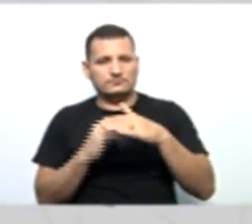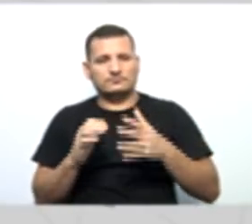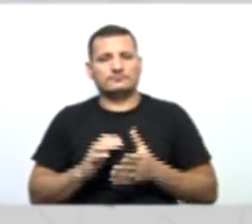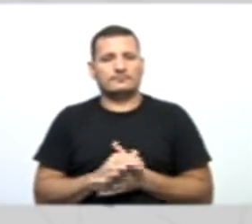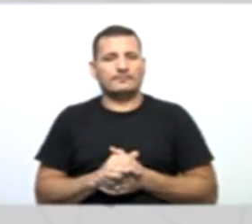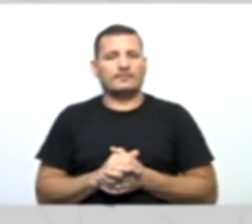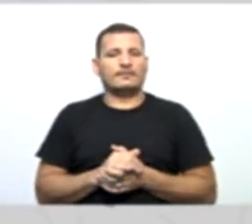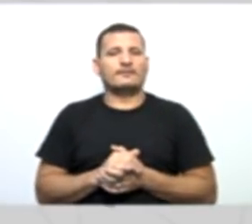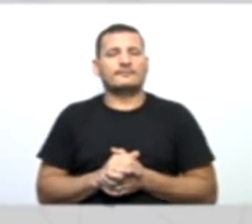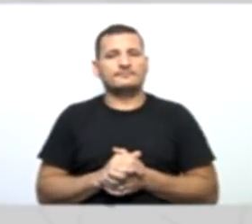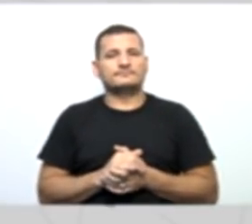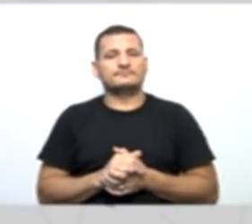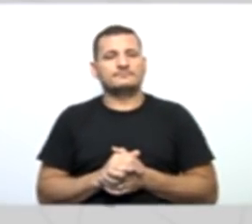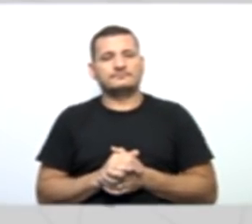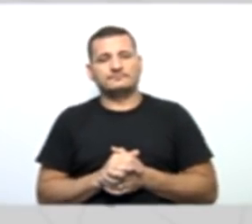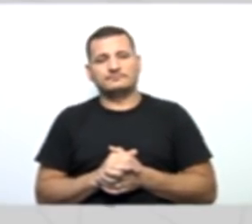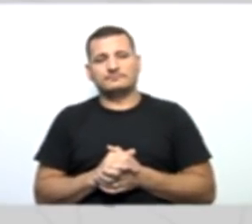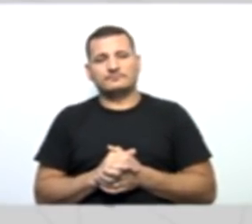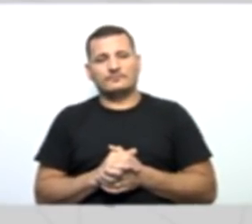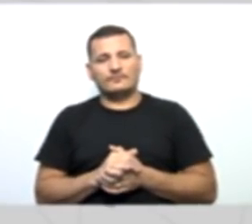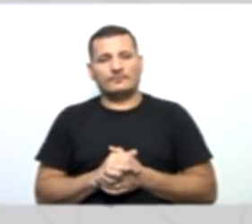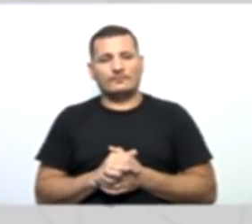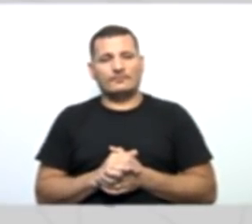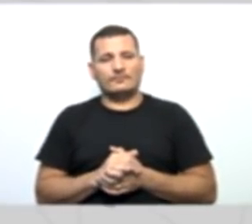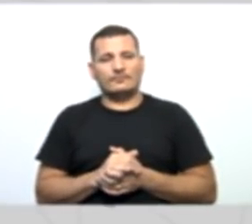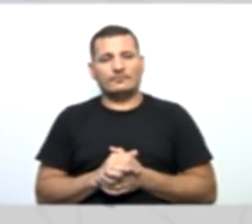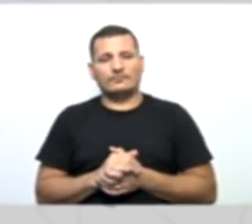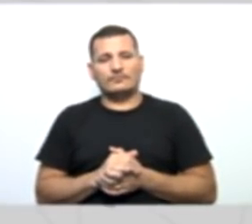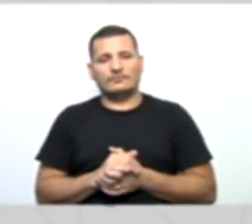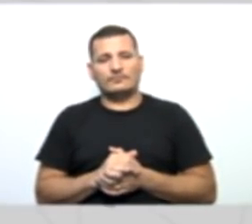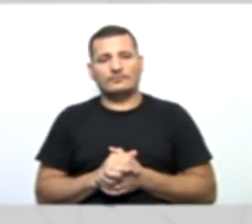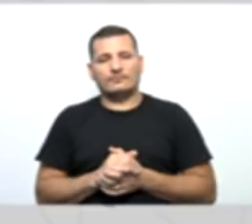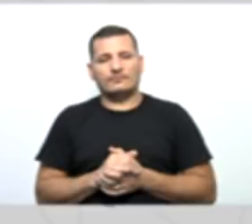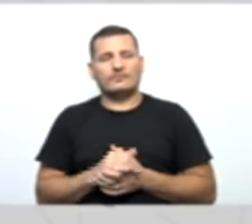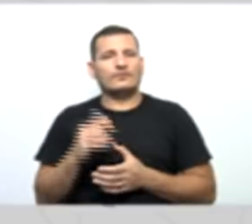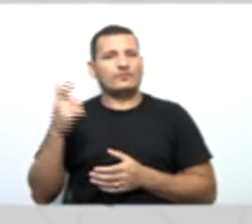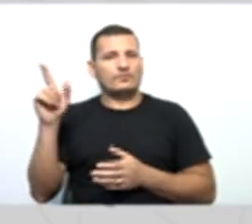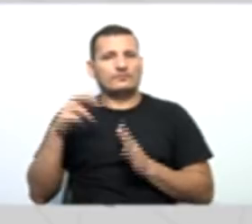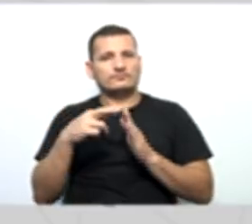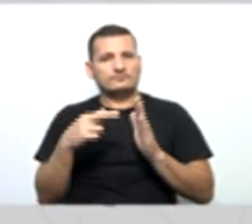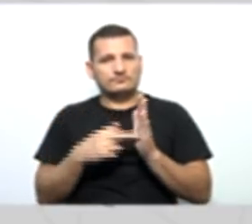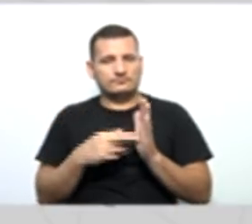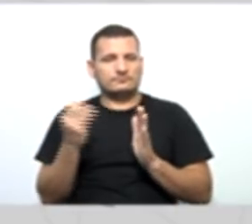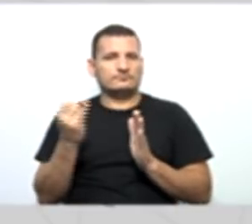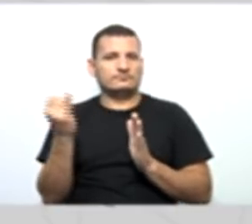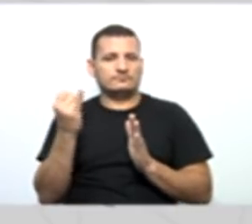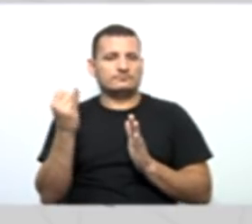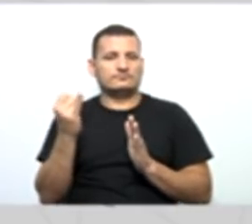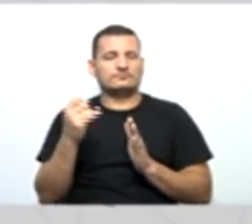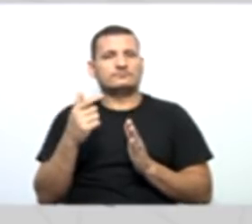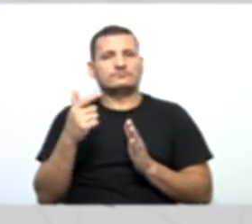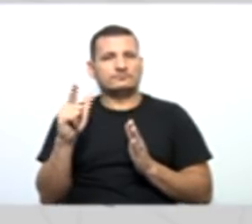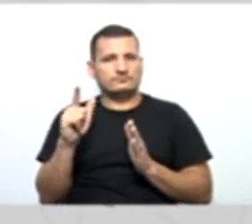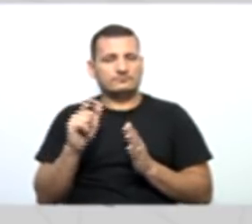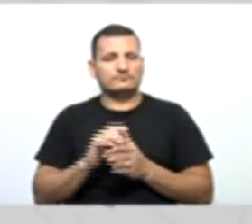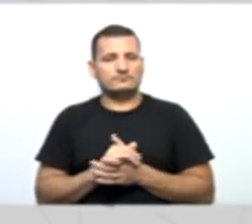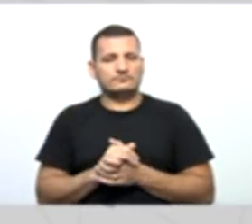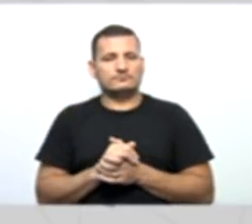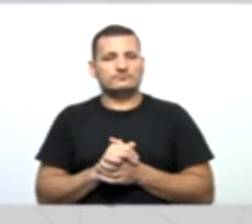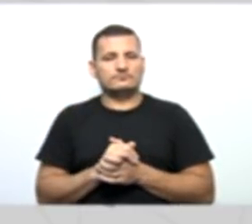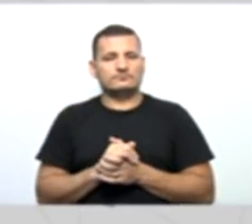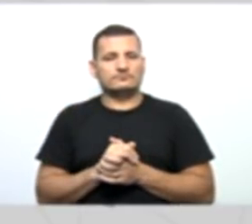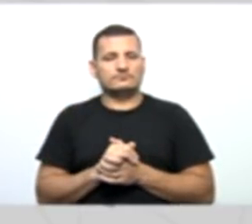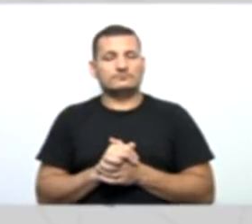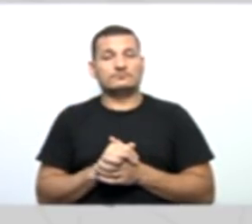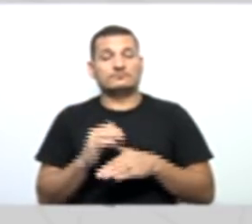venha a acontecer algum problema. Outra situação muito importante, outra regra muito importante, outra norma muito importante que